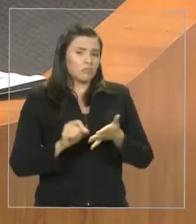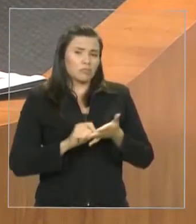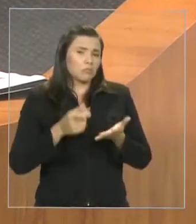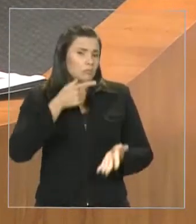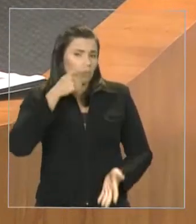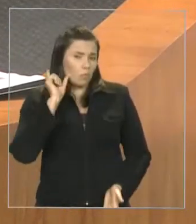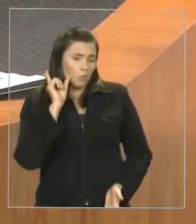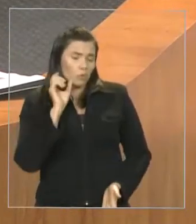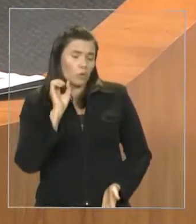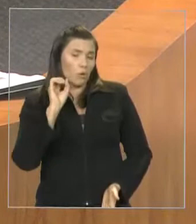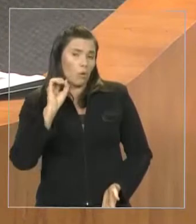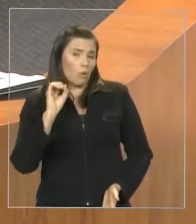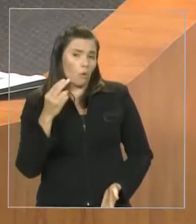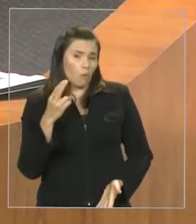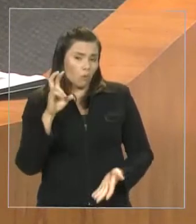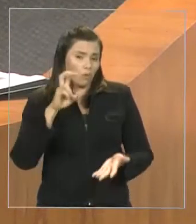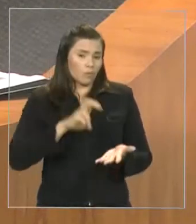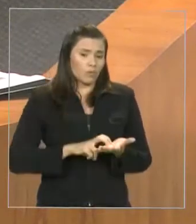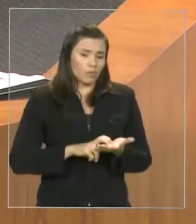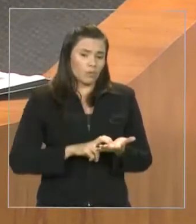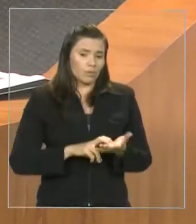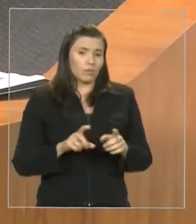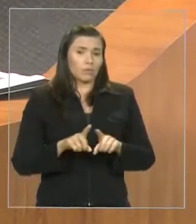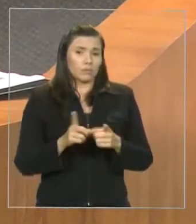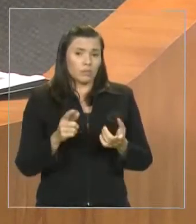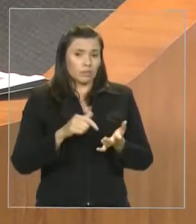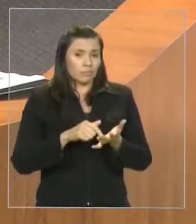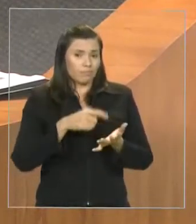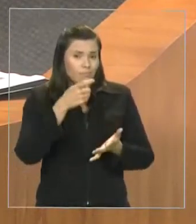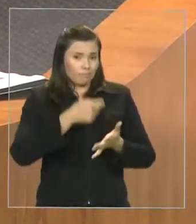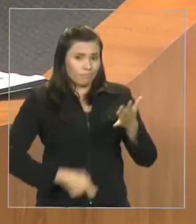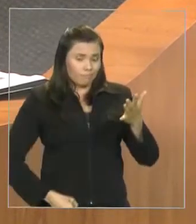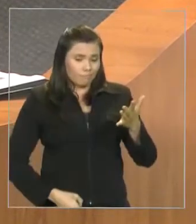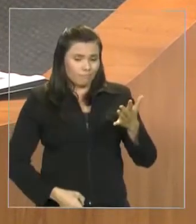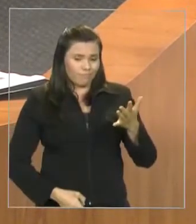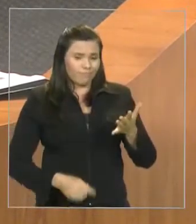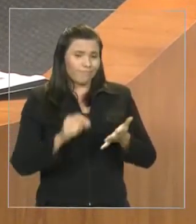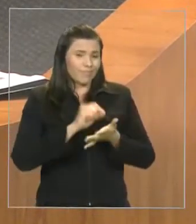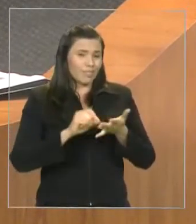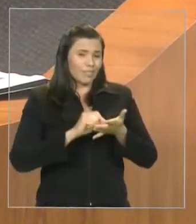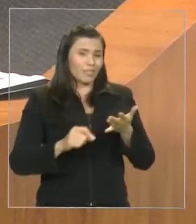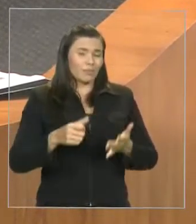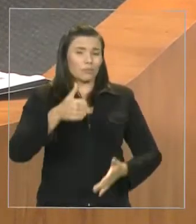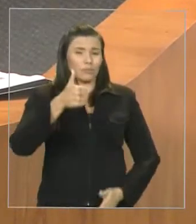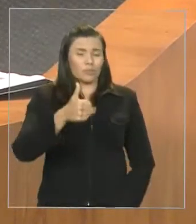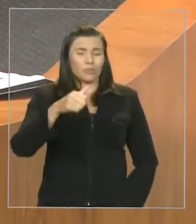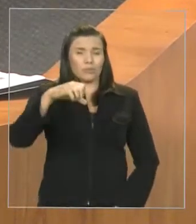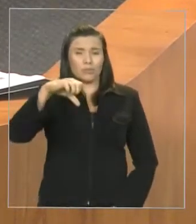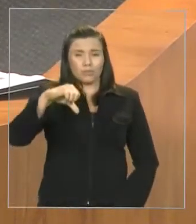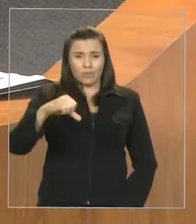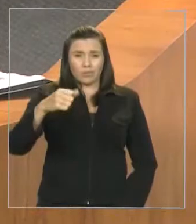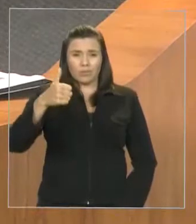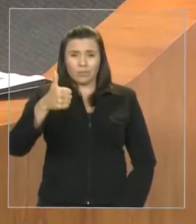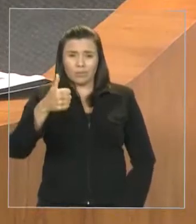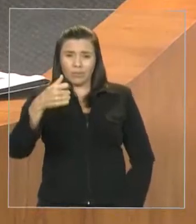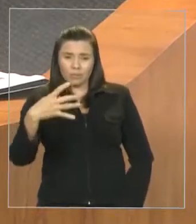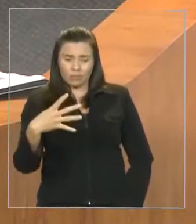de hoje. Mas esse texto, deputado César Pires, foi escrito em 1914.